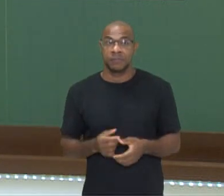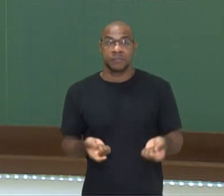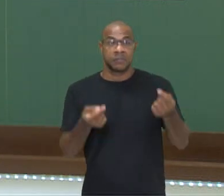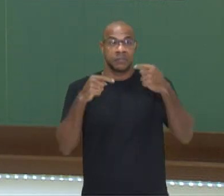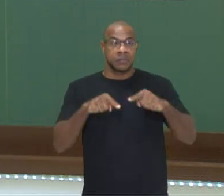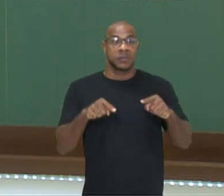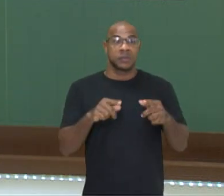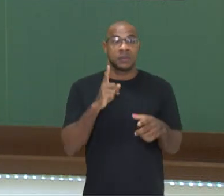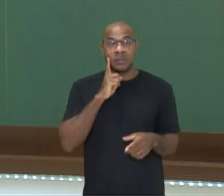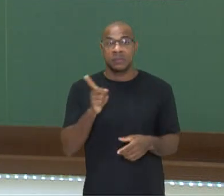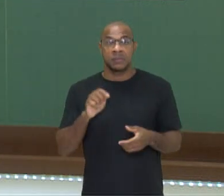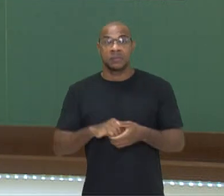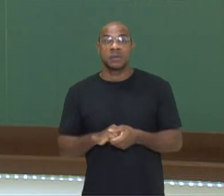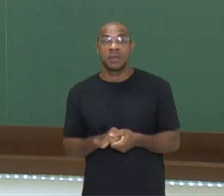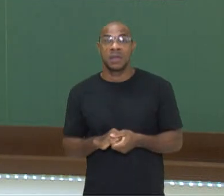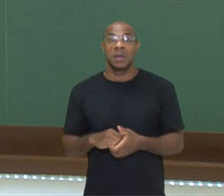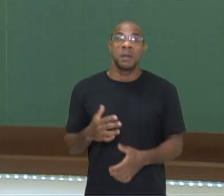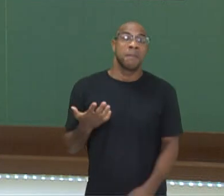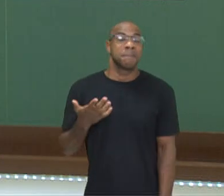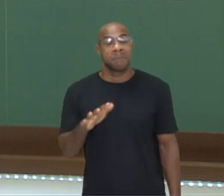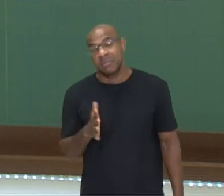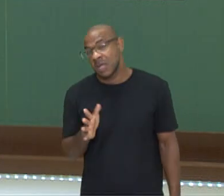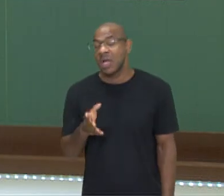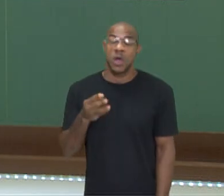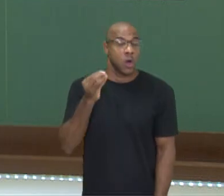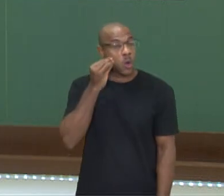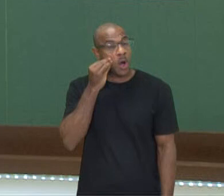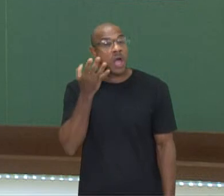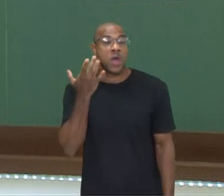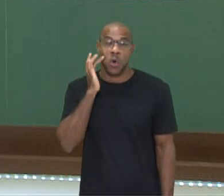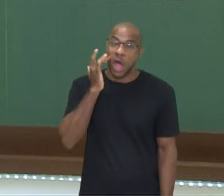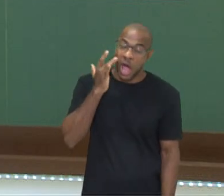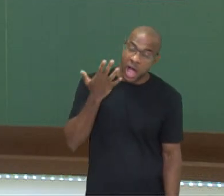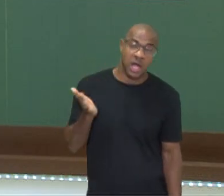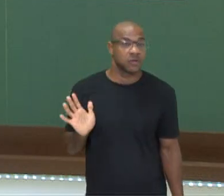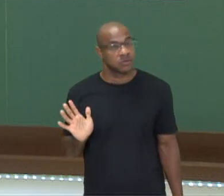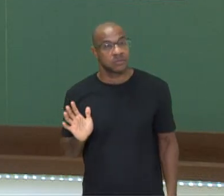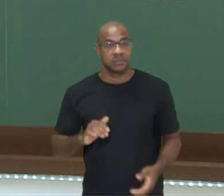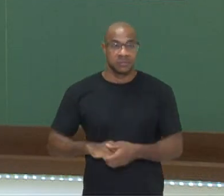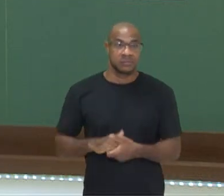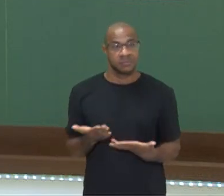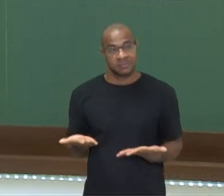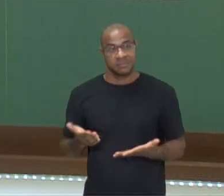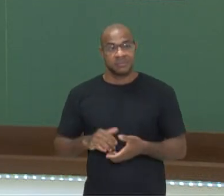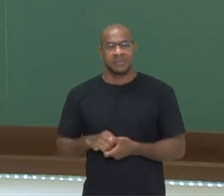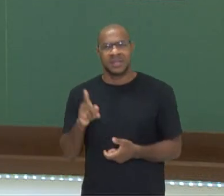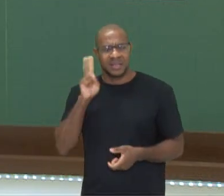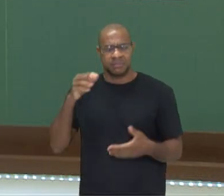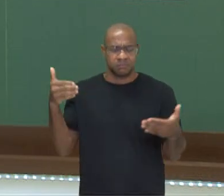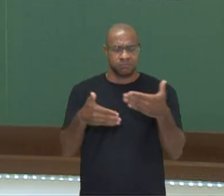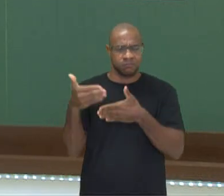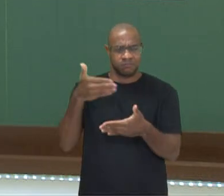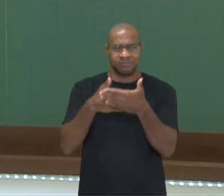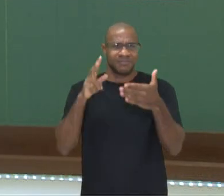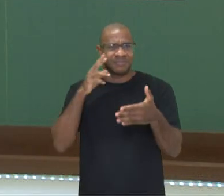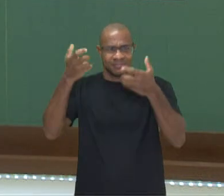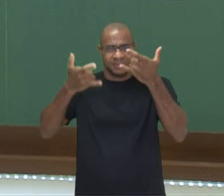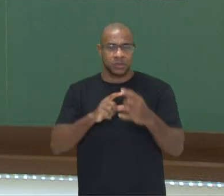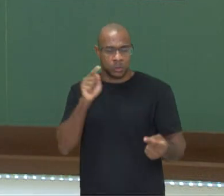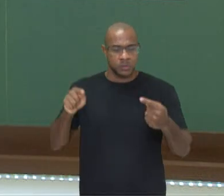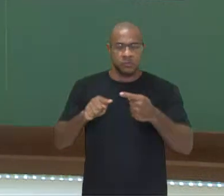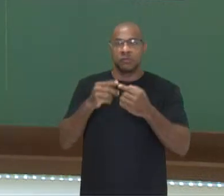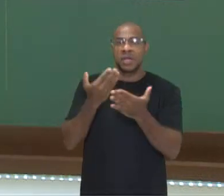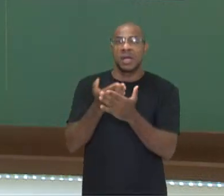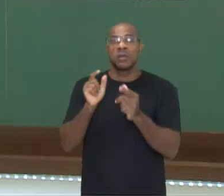Aqui está dizendo provavelmente. Você se lembra lá do nosso slide, quando falava do objetivo da